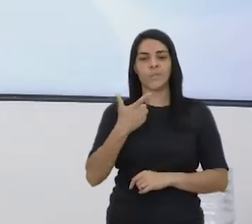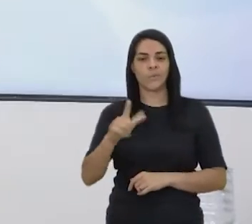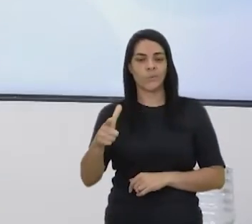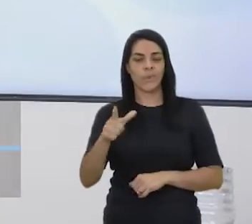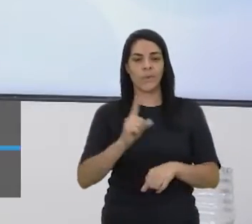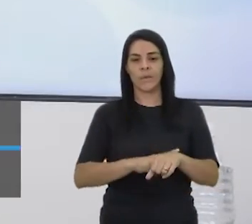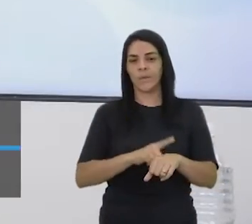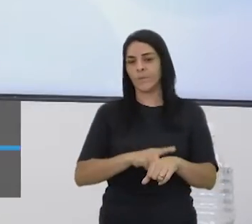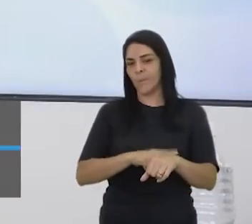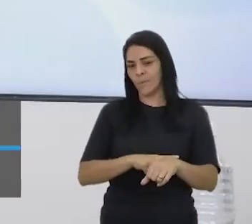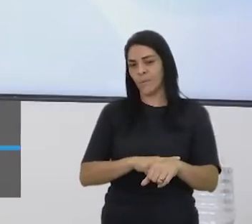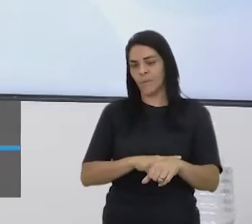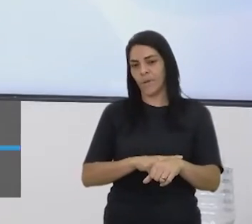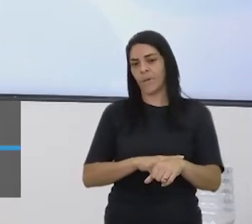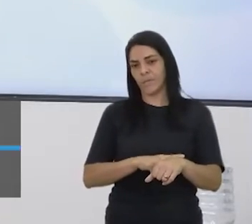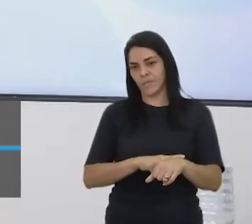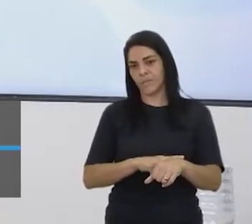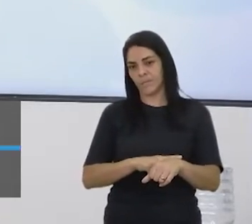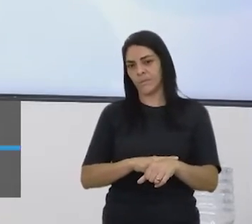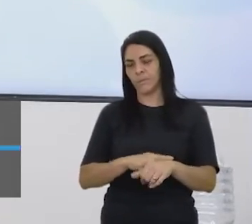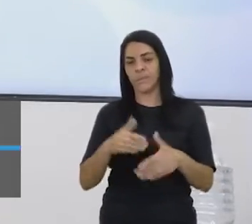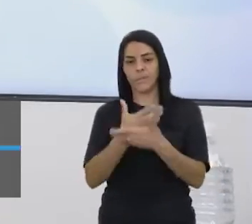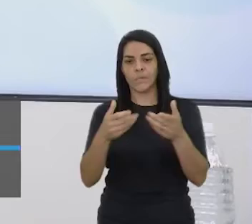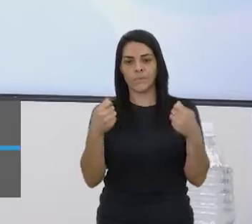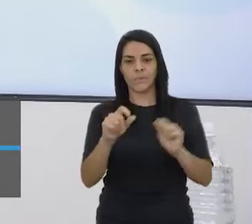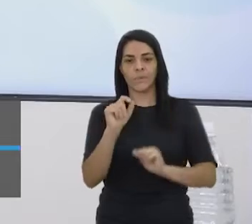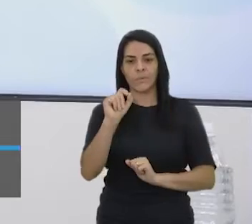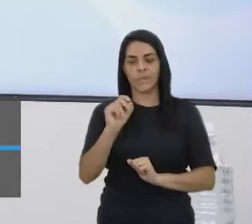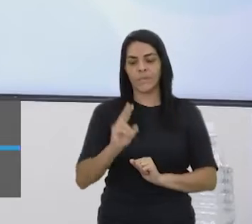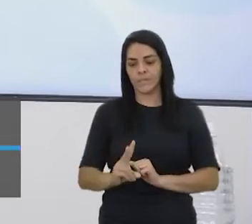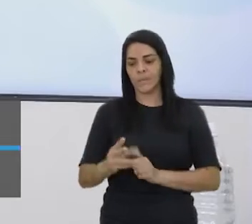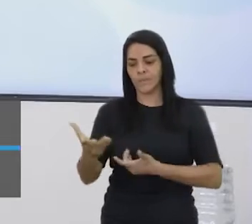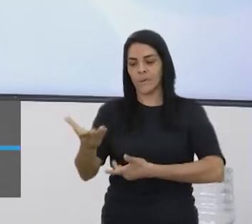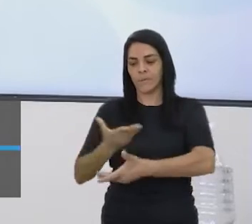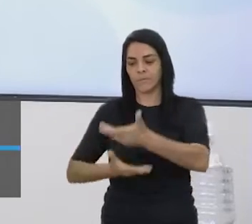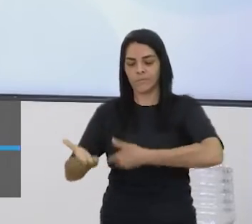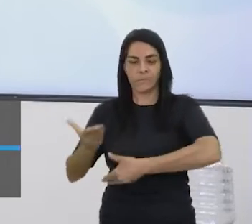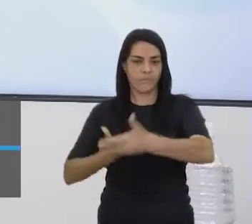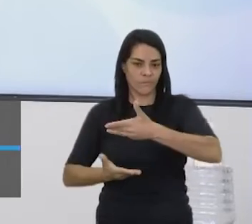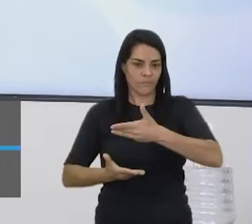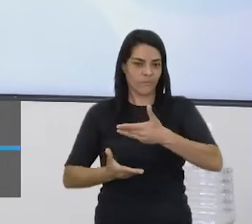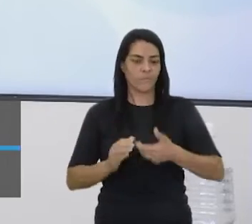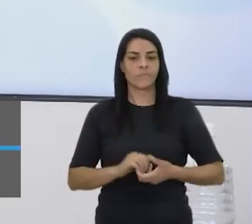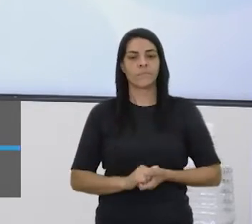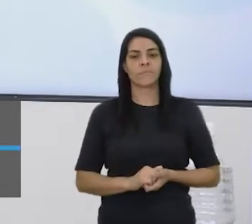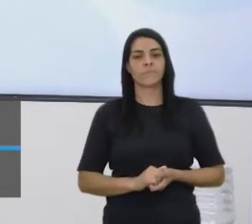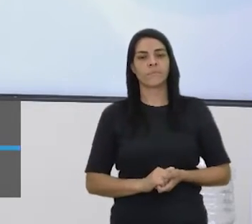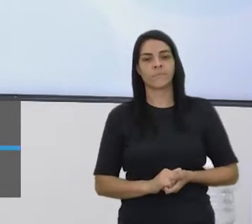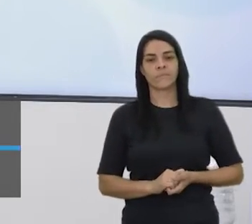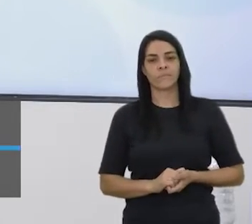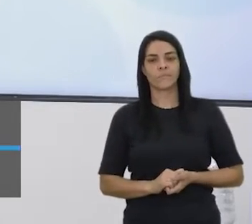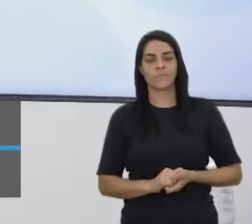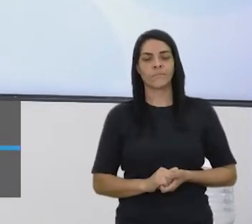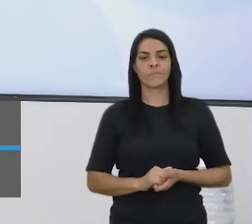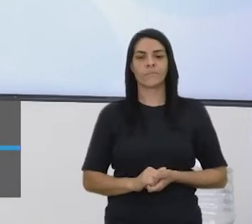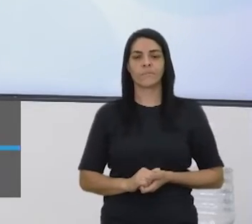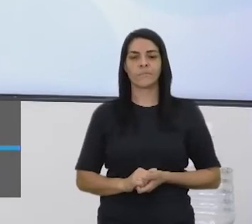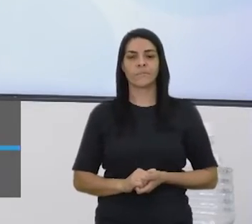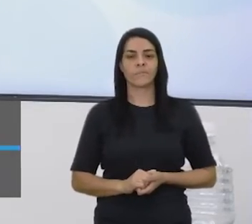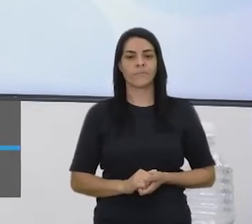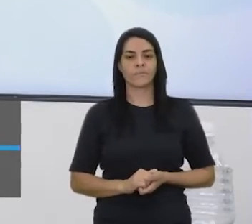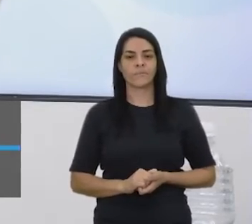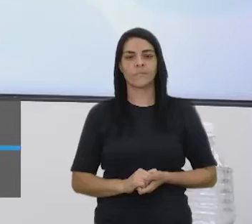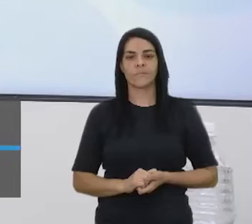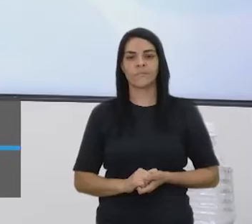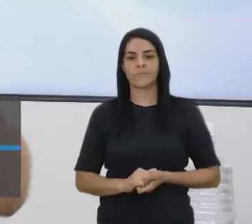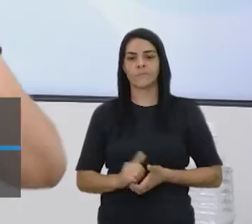onde a gente não esteja interagindo com alguém pode muitas vezes não são uma interação direta como tipo e